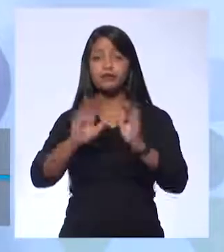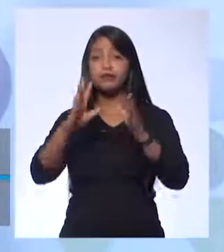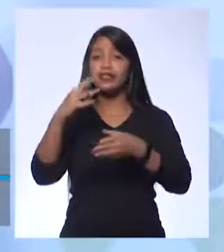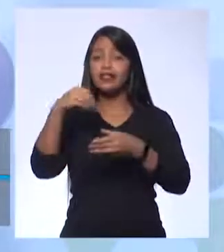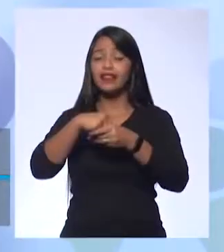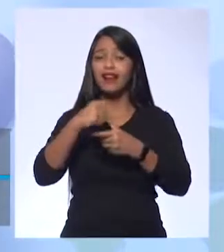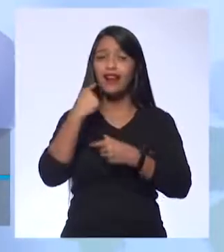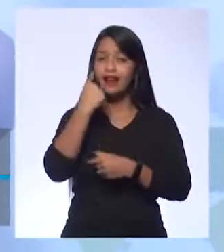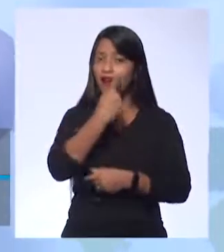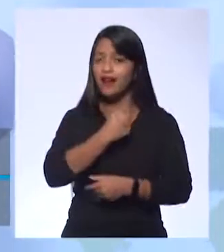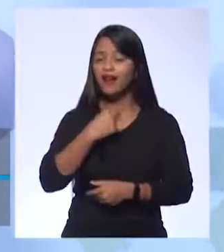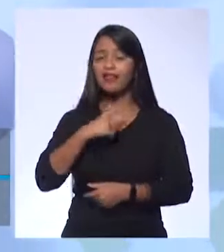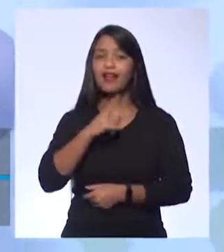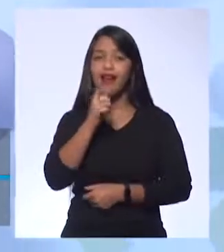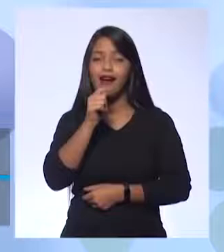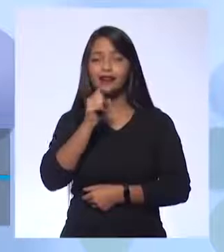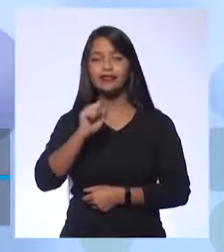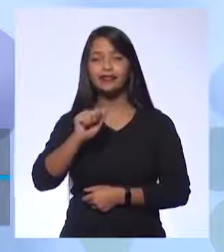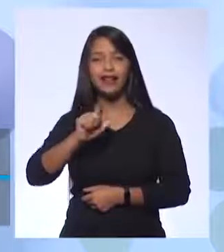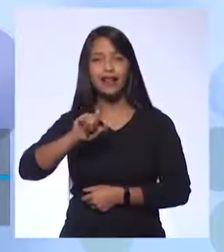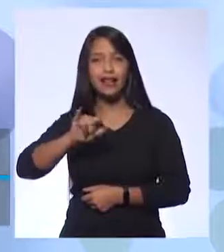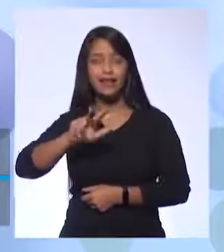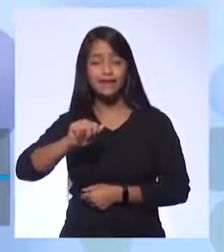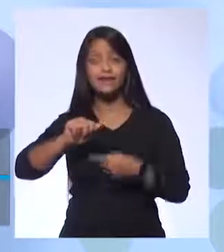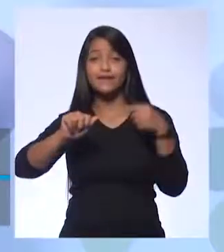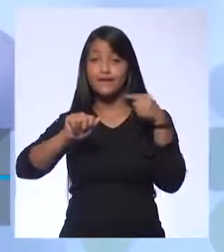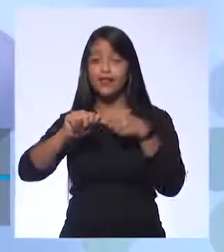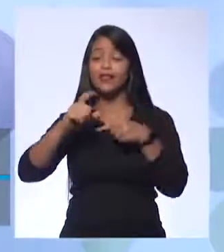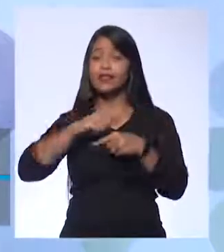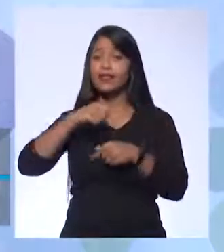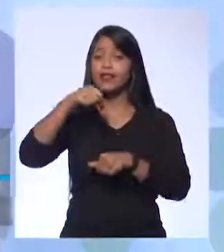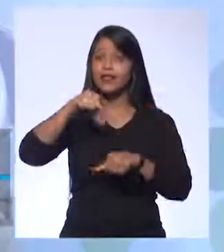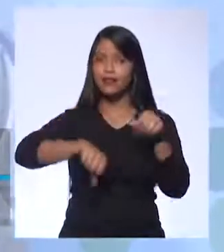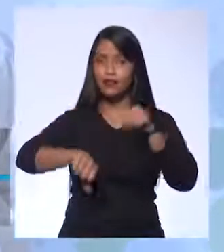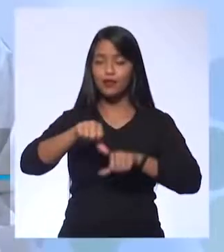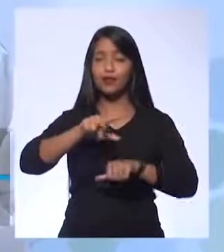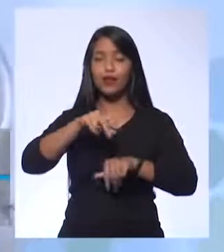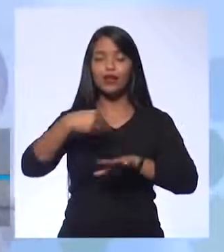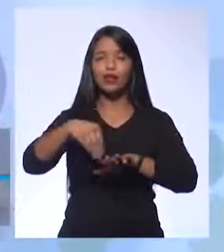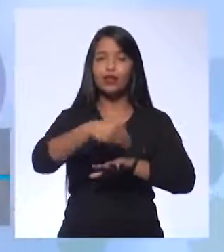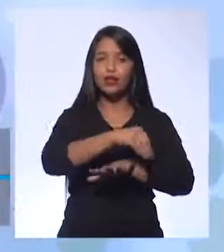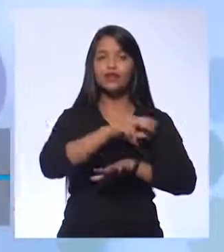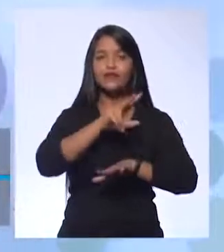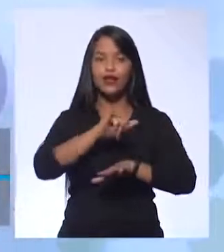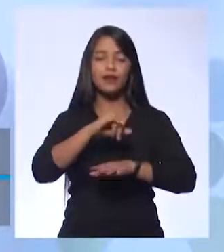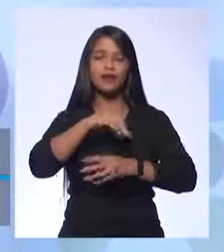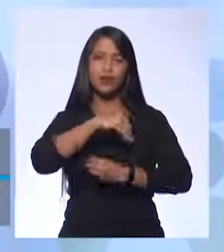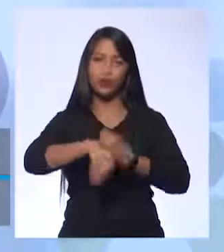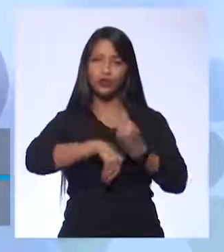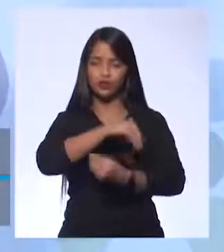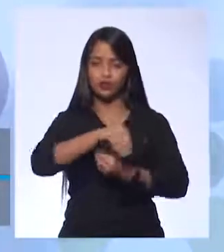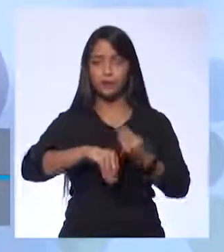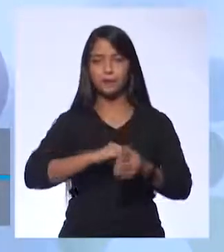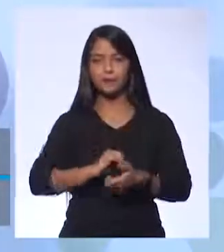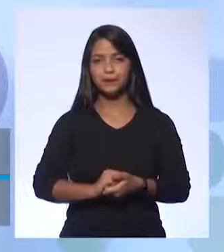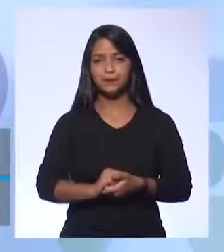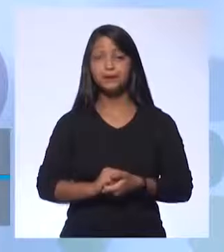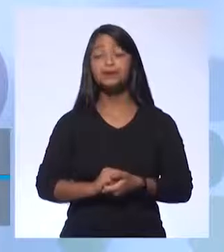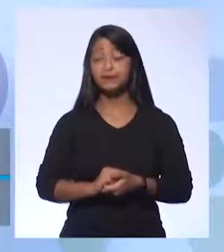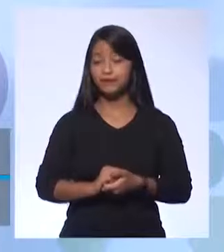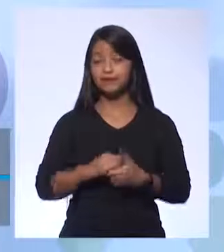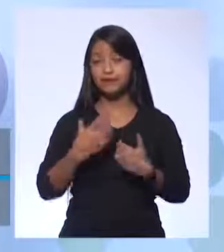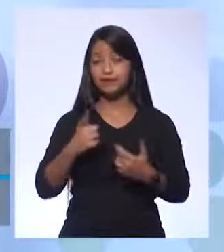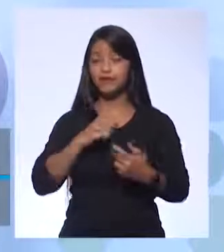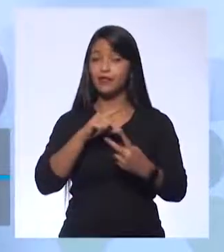elementos químicos, né, que vão já modificar esses nutrientes. Então aí eu vou ter um processo físico e um